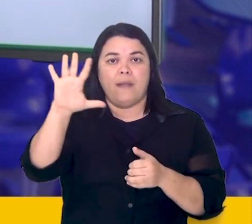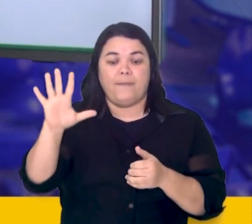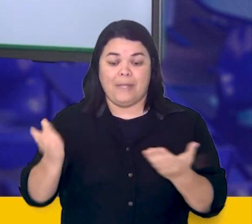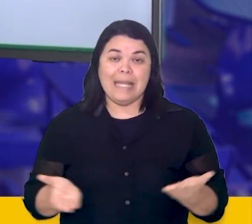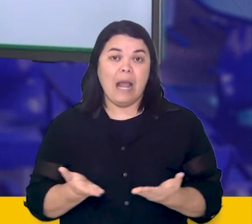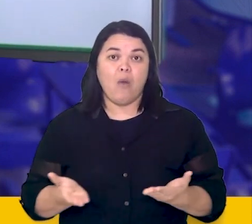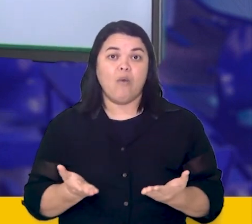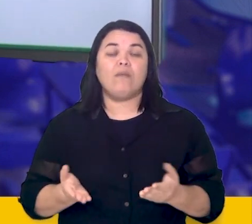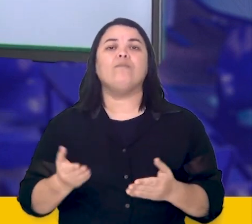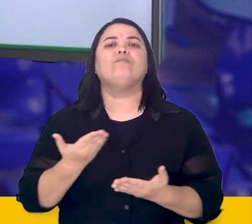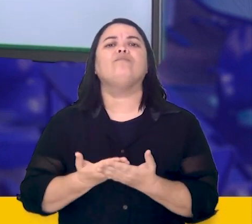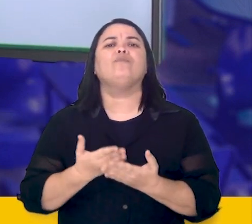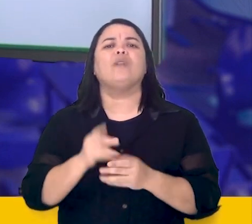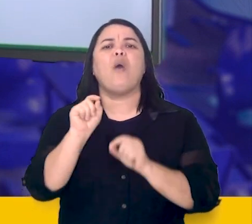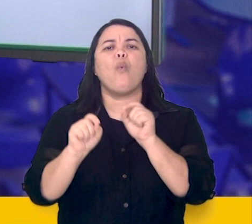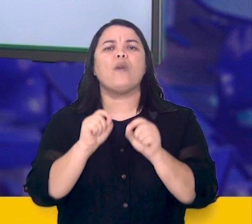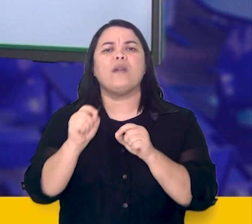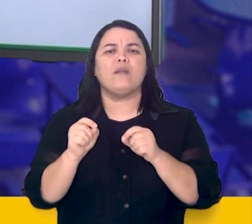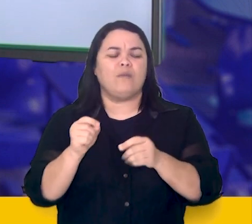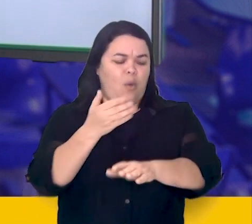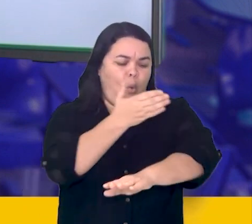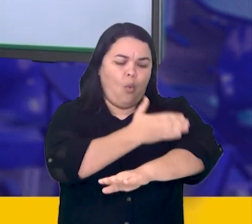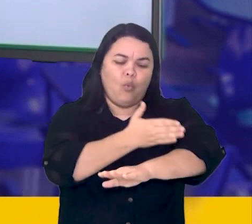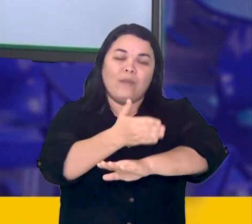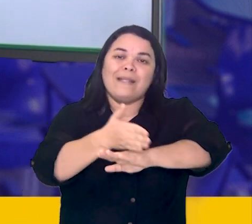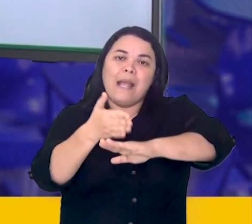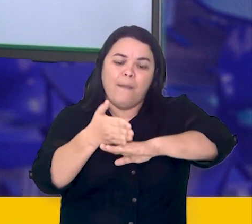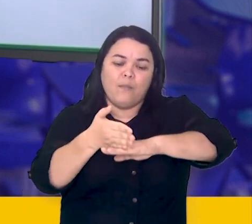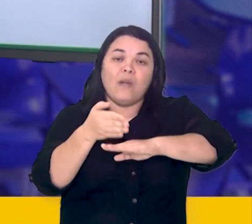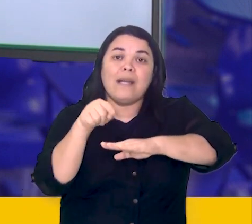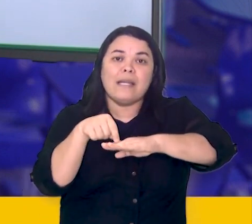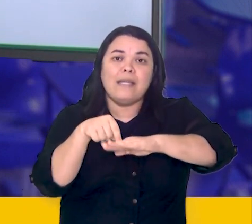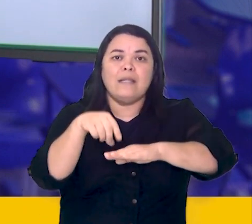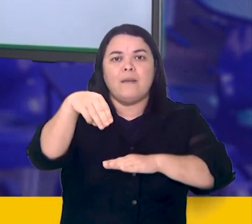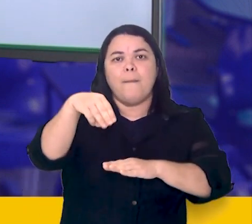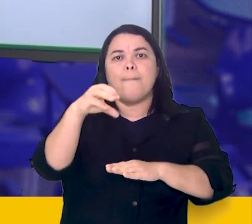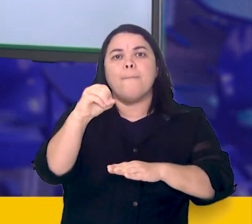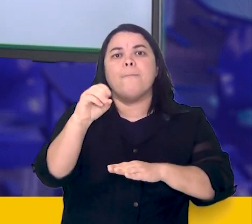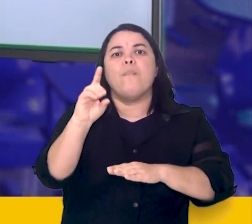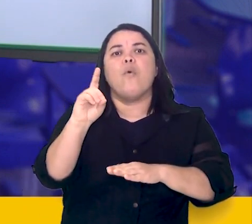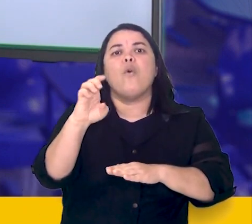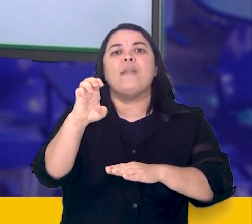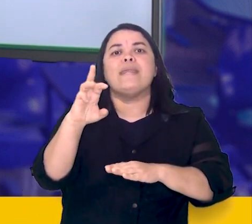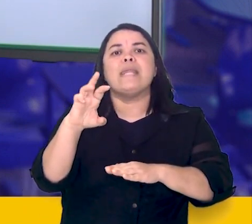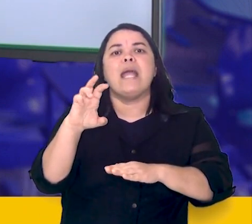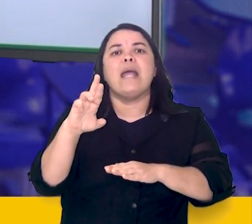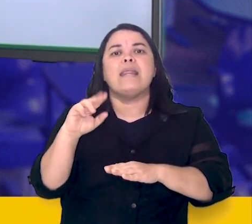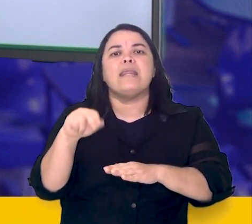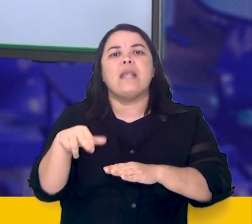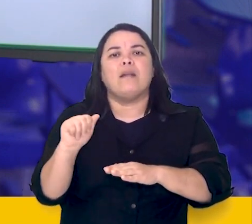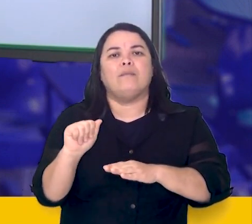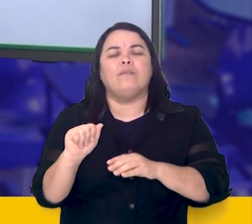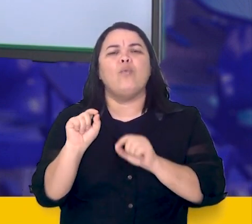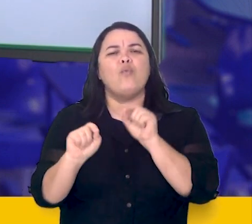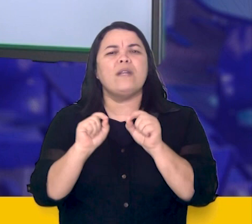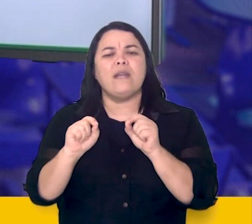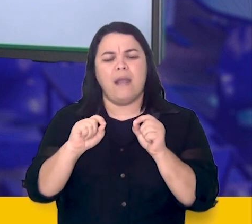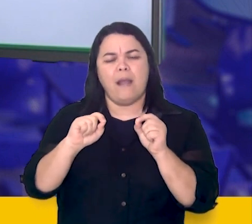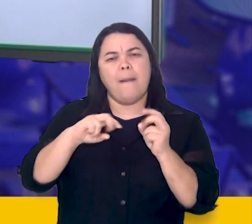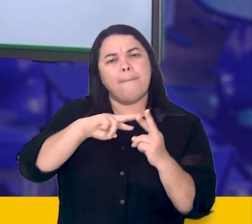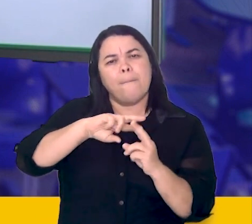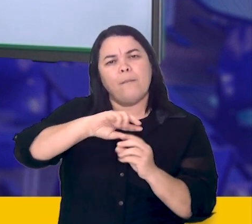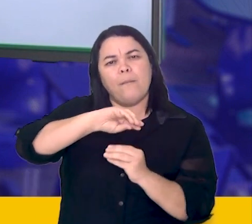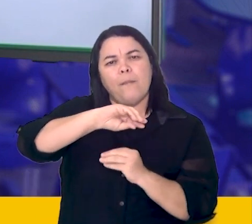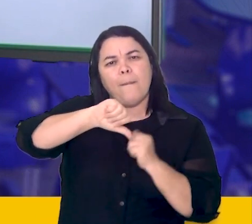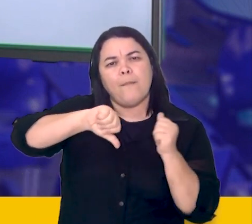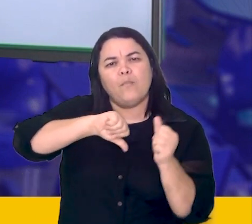Moderna. É um olhar ali de grandes mudanças que vai acontecendo na história, principalmente da